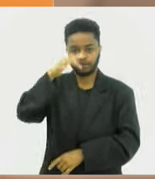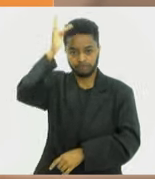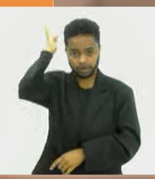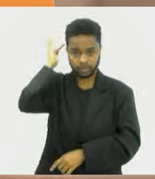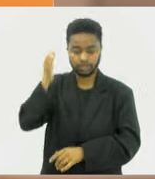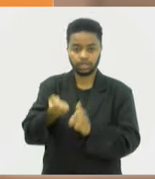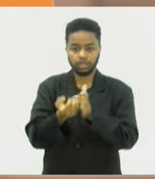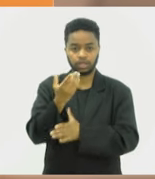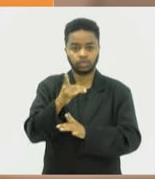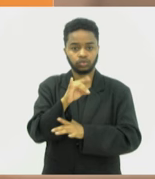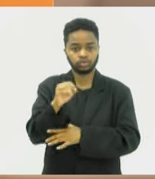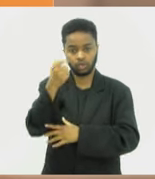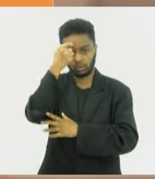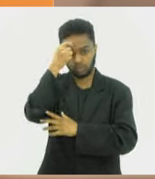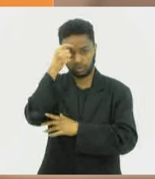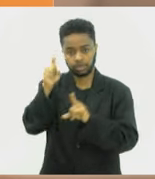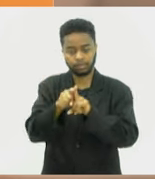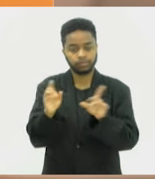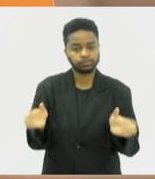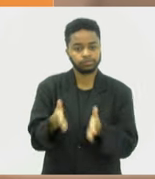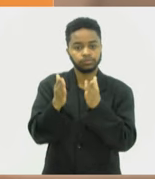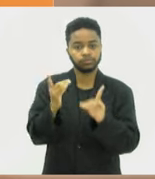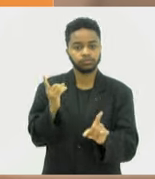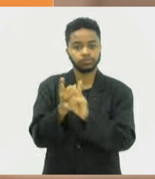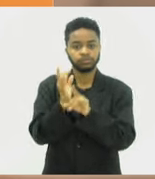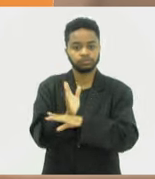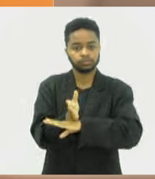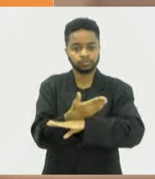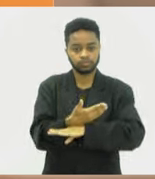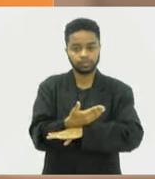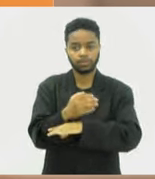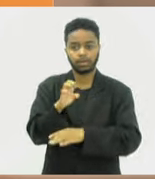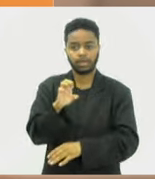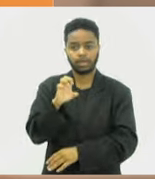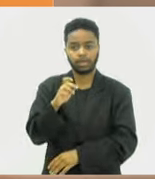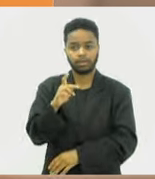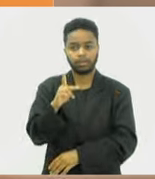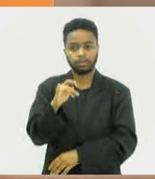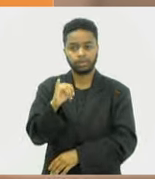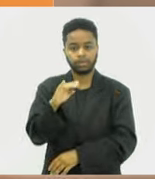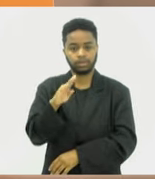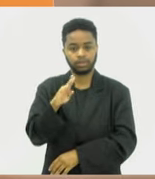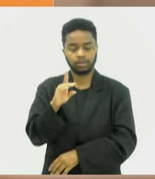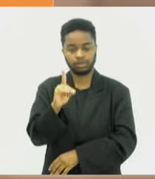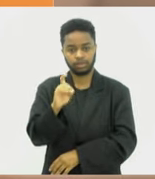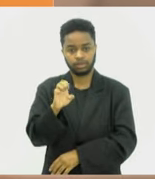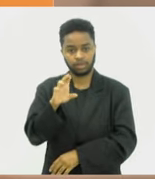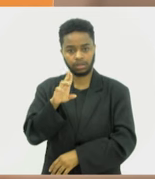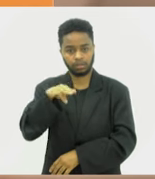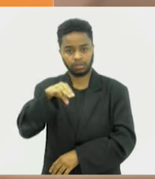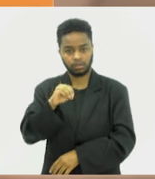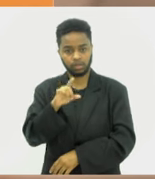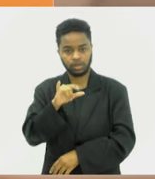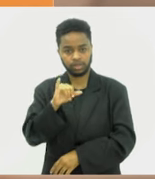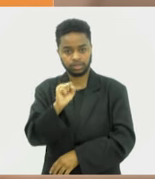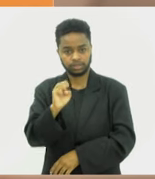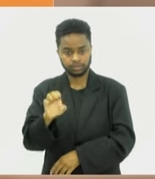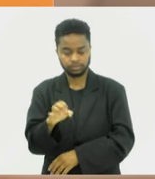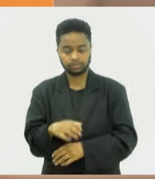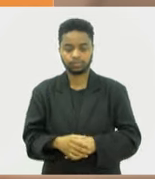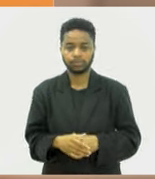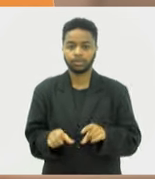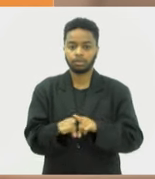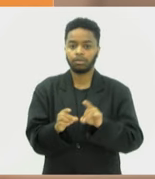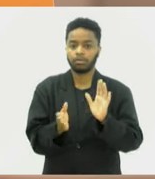Conscientização e incentiva o diagnóstico precoce da epidermólise bolhosa. Na pauta, proposta